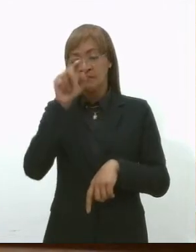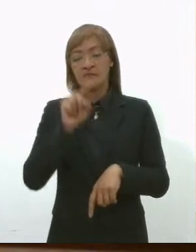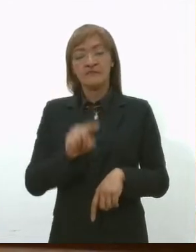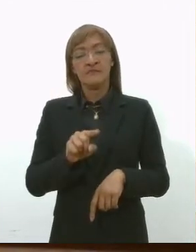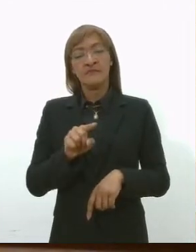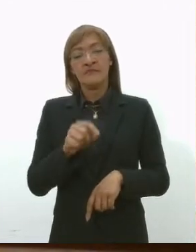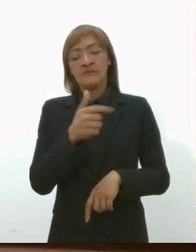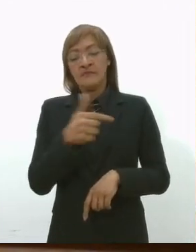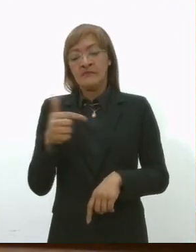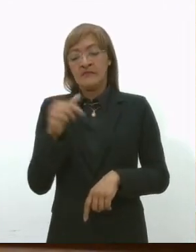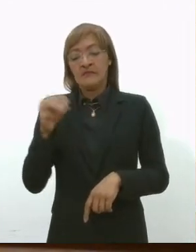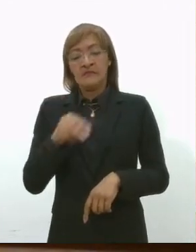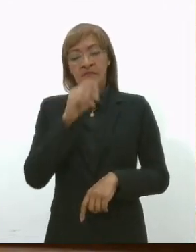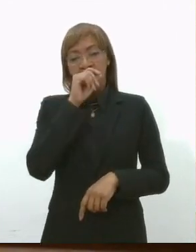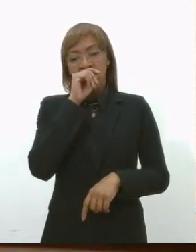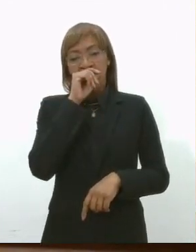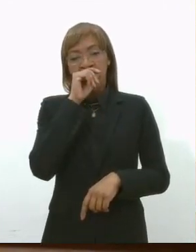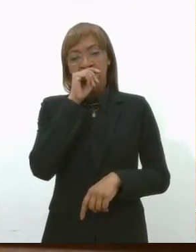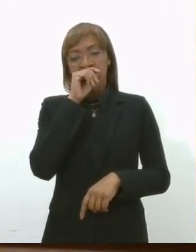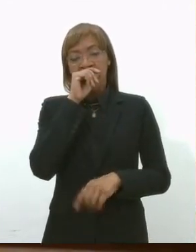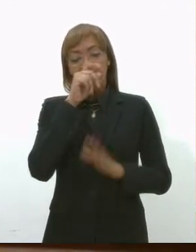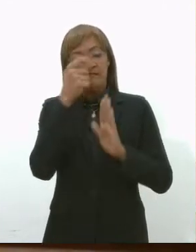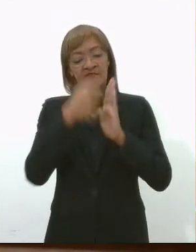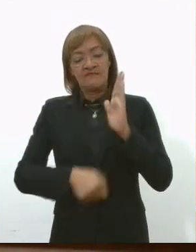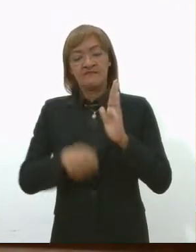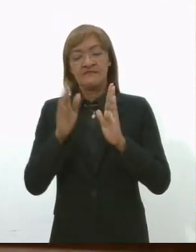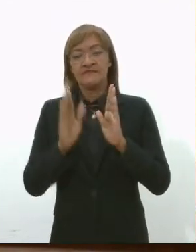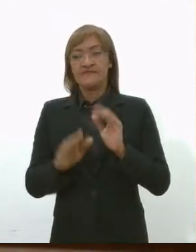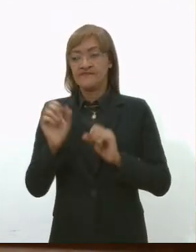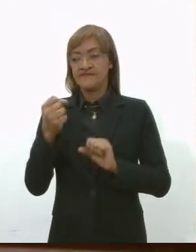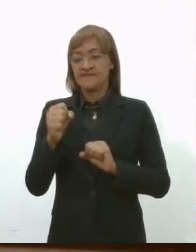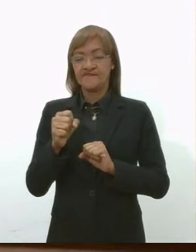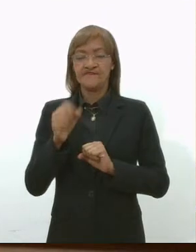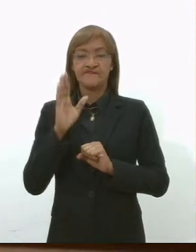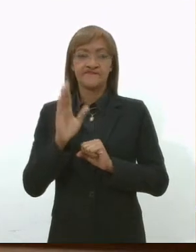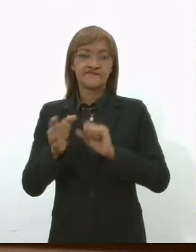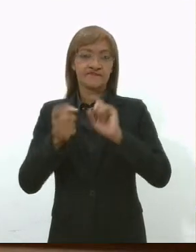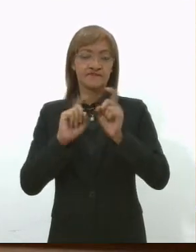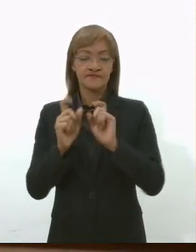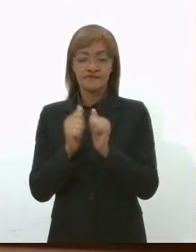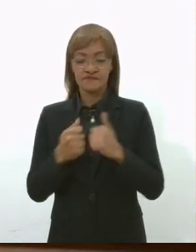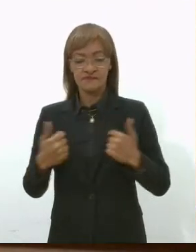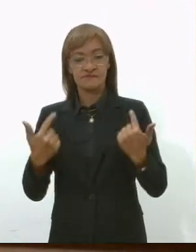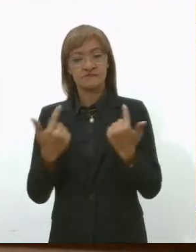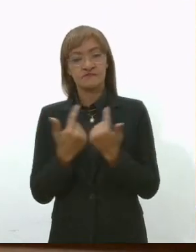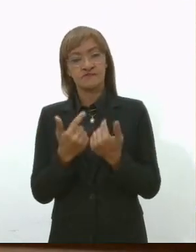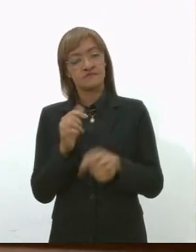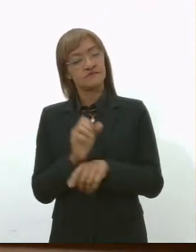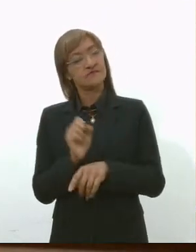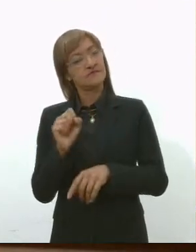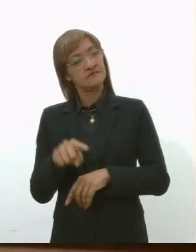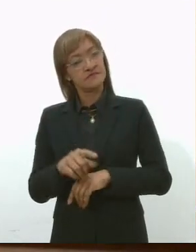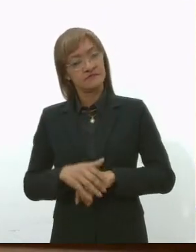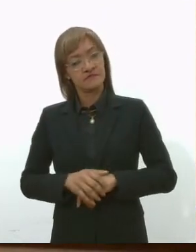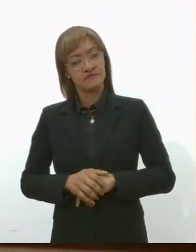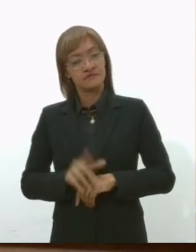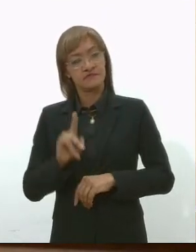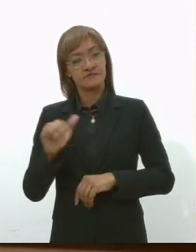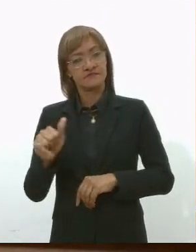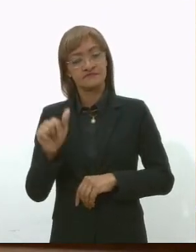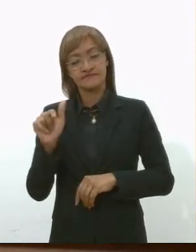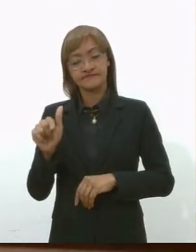22 minutos. Ata da 68ª Sessão Extraordinária da Assembleia Legislativa do Estado de Sergipe, realizada no dia